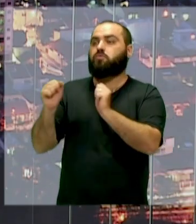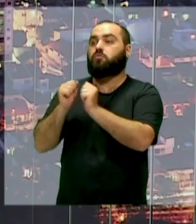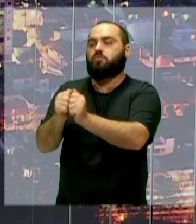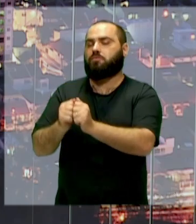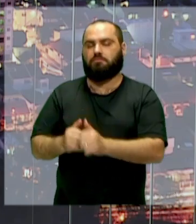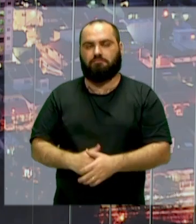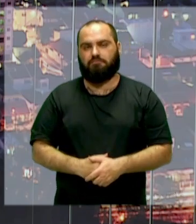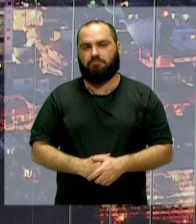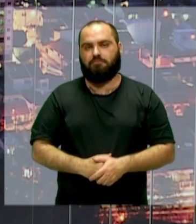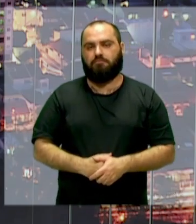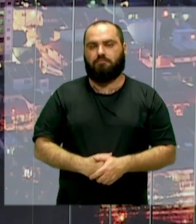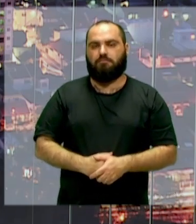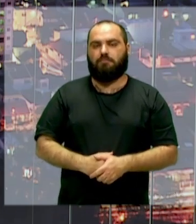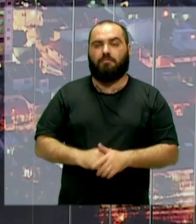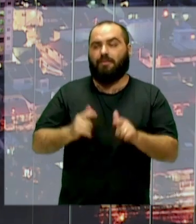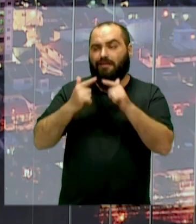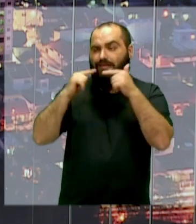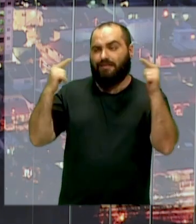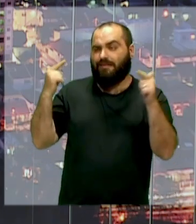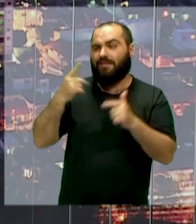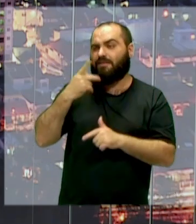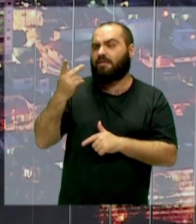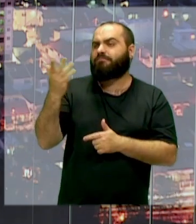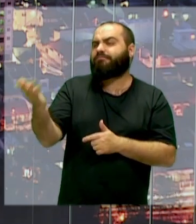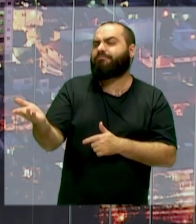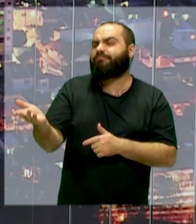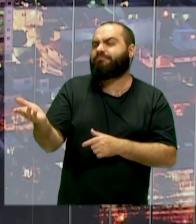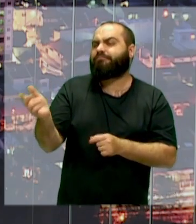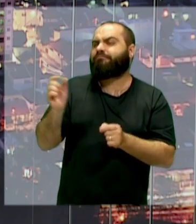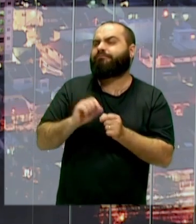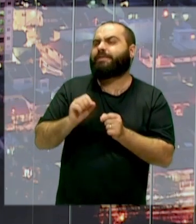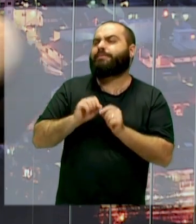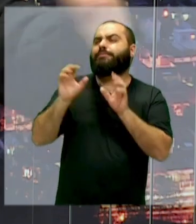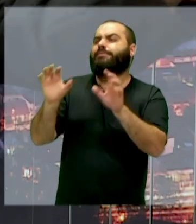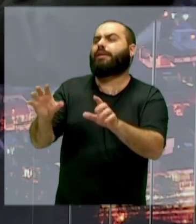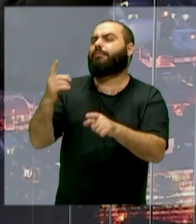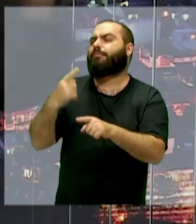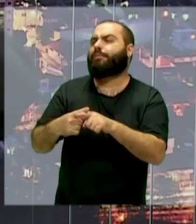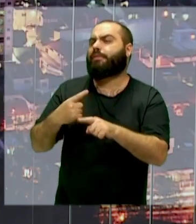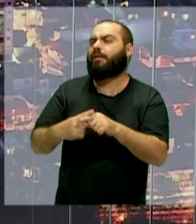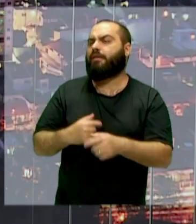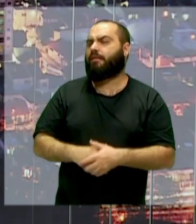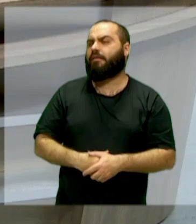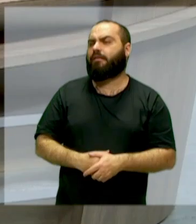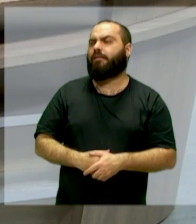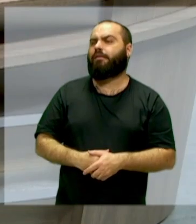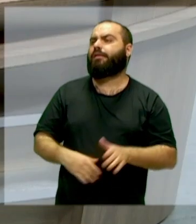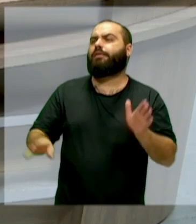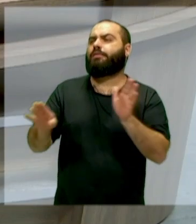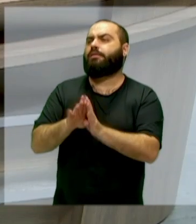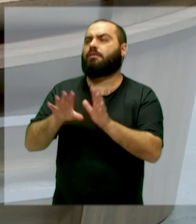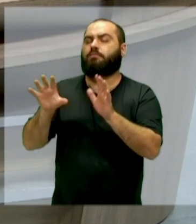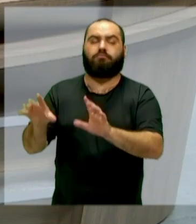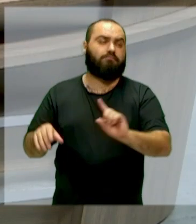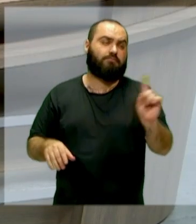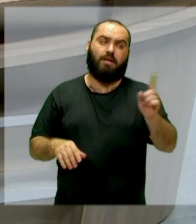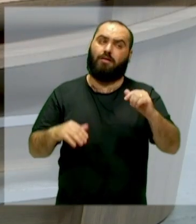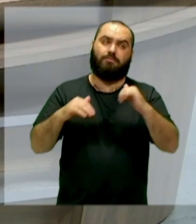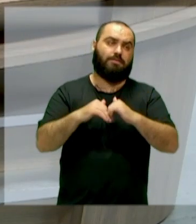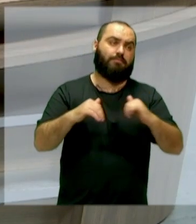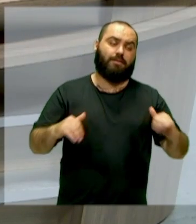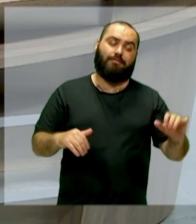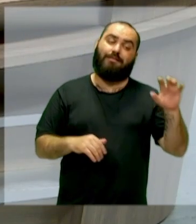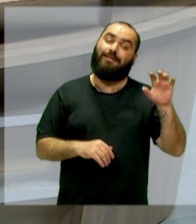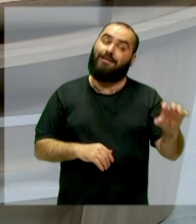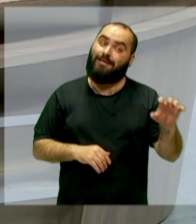é ainda riu da minha cara dizendo por que que você fica fazendo isso daí eles chegam lá e levam tudo falei não não levam não esse